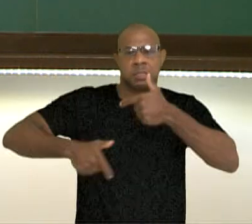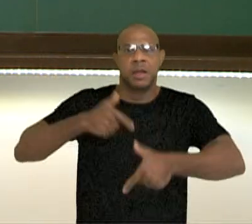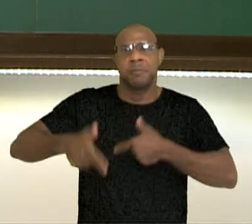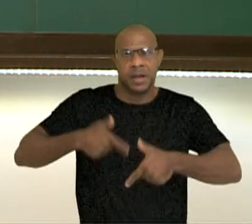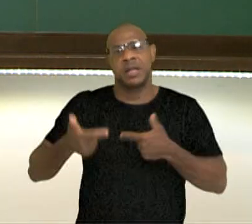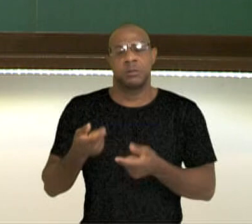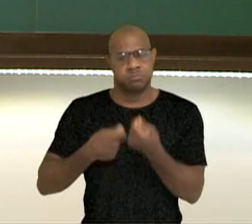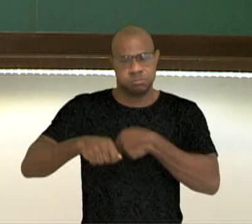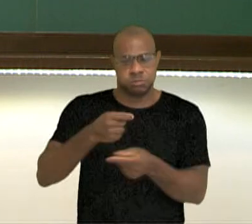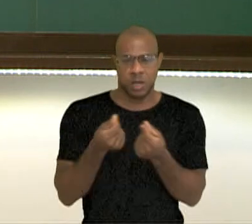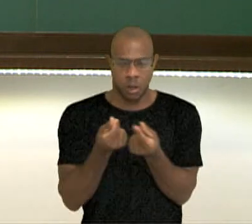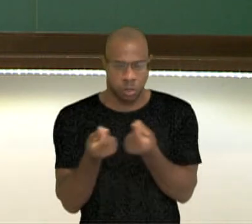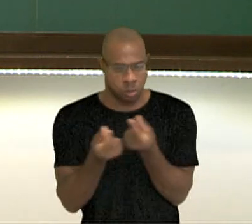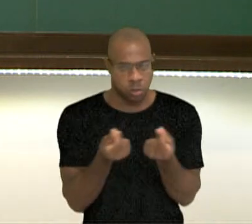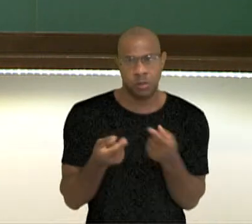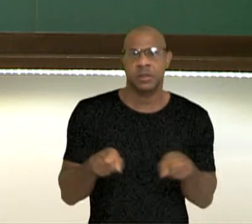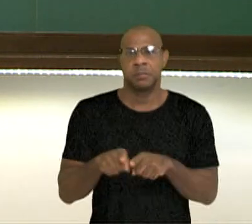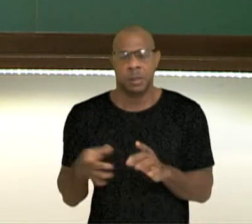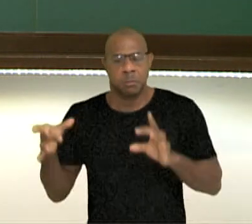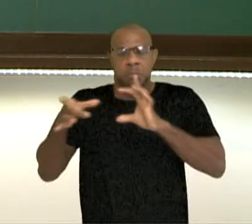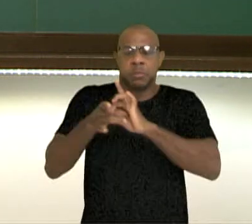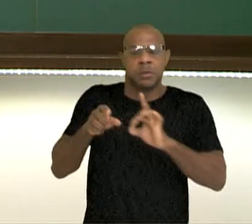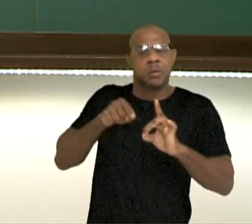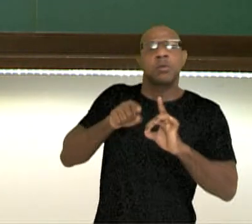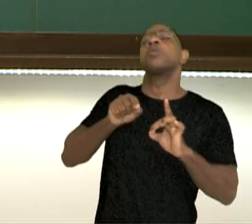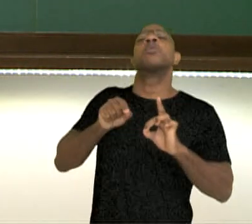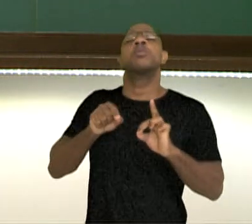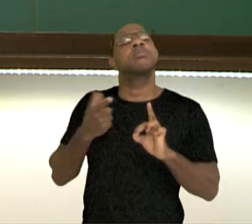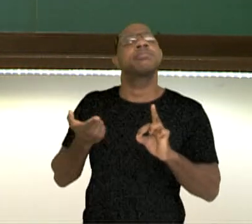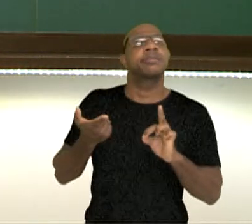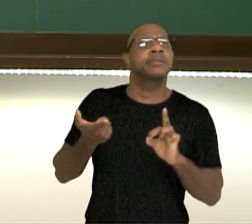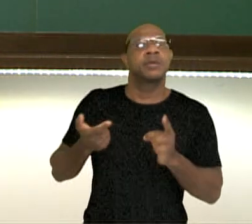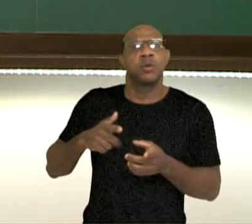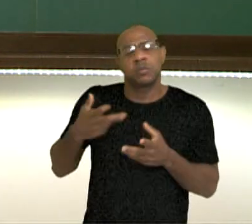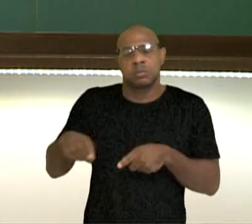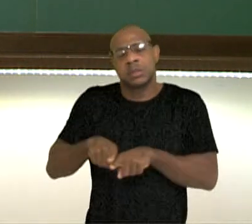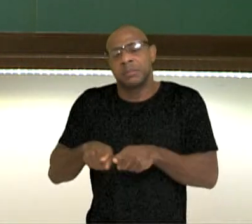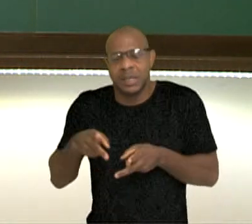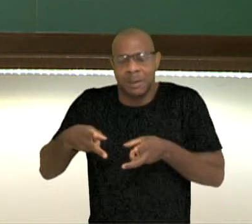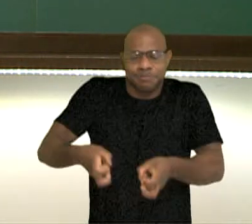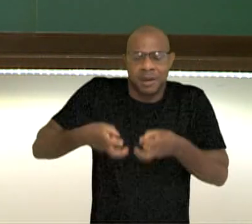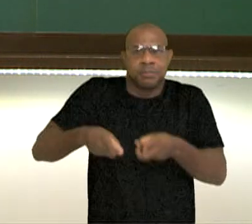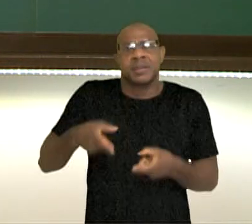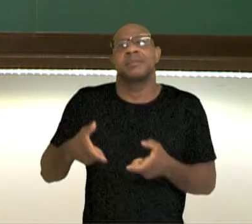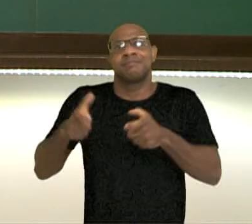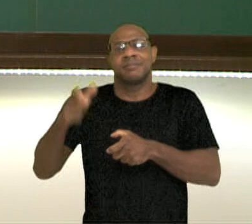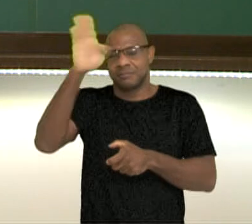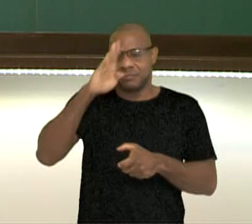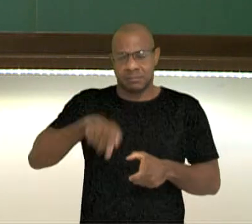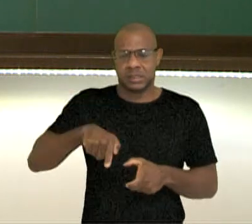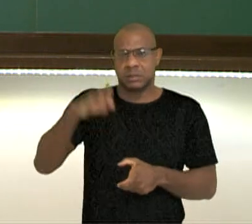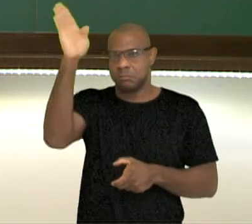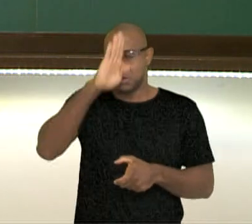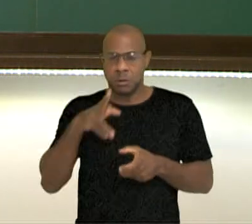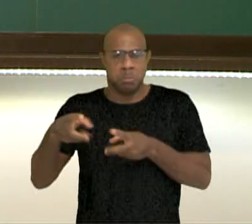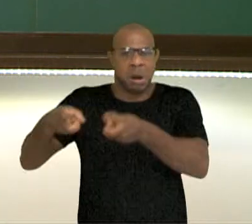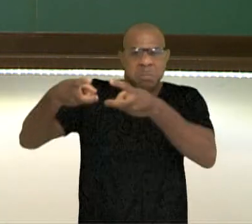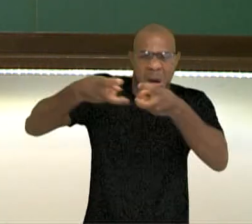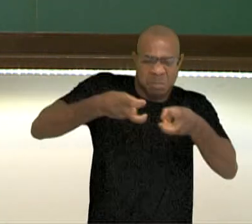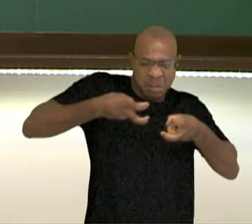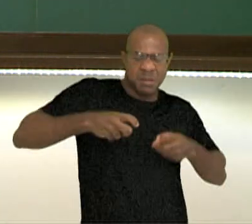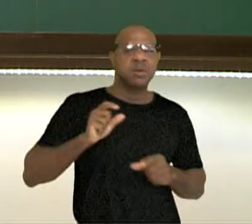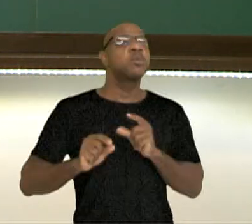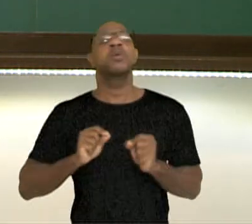econômicas, principalmente, ligadas a retirar ou explorar recursos do território brasileiro para